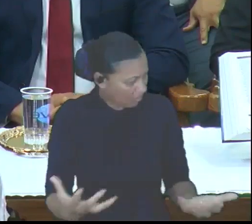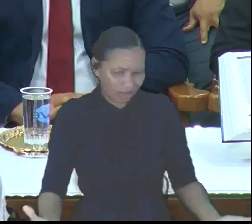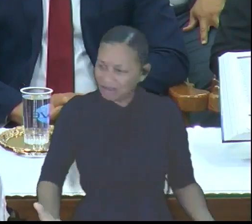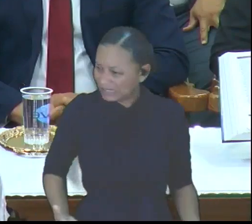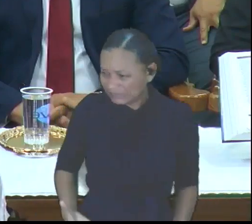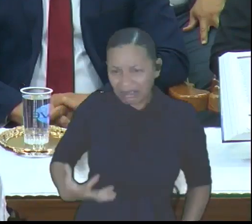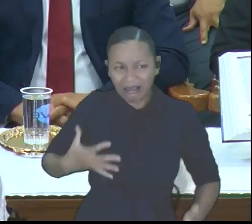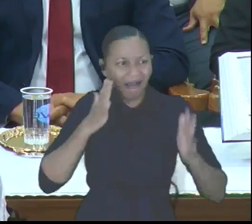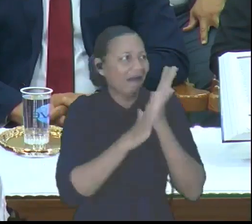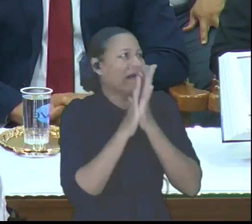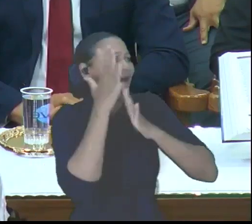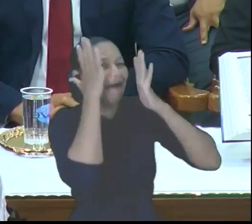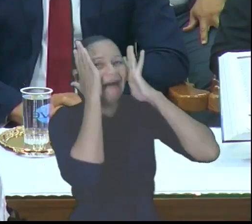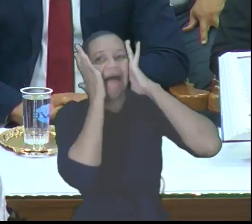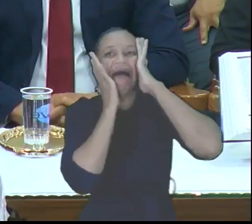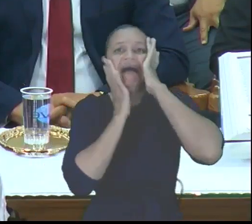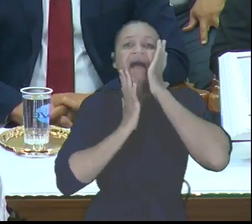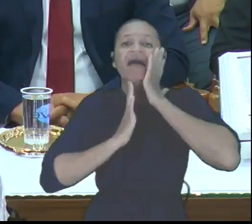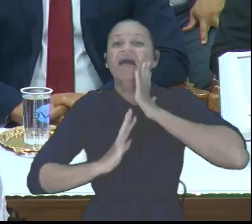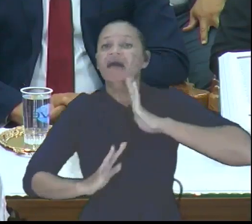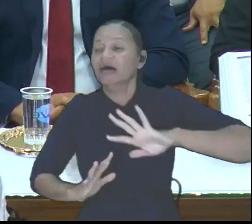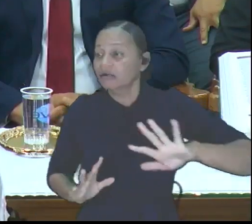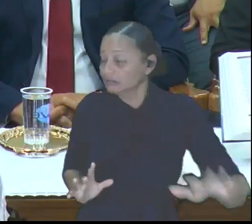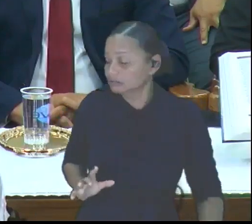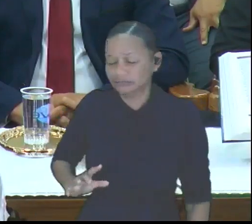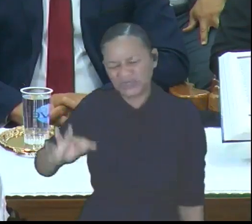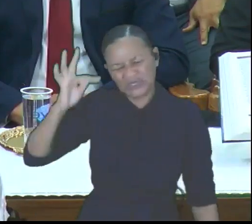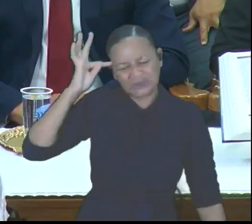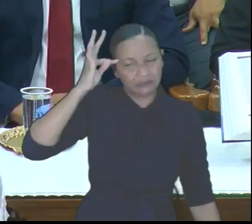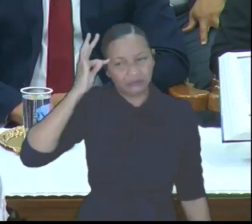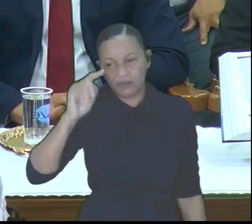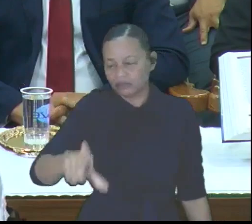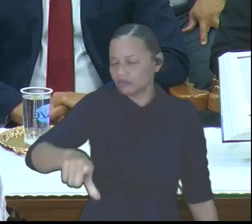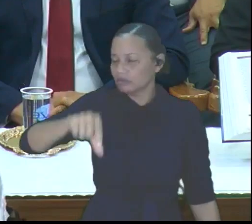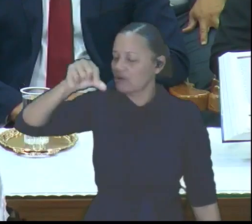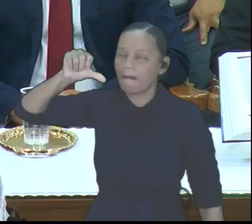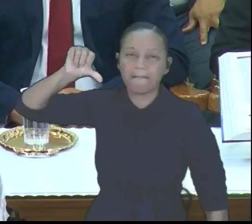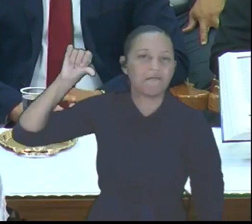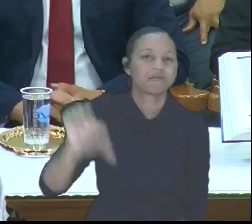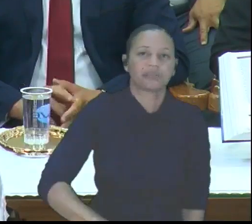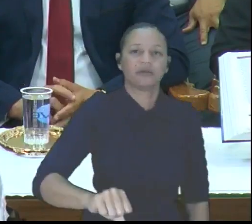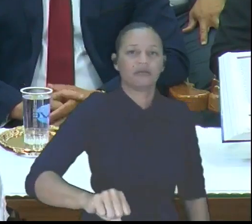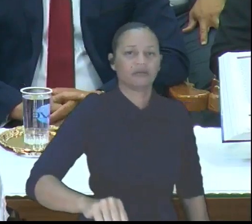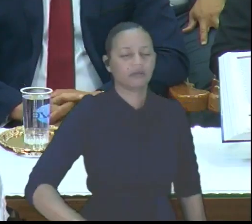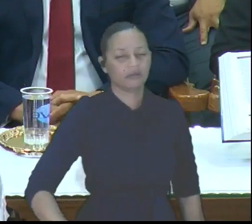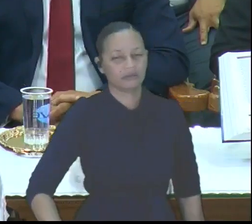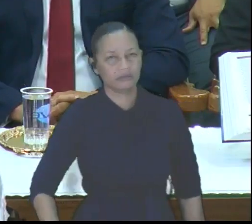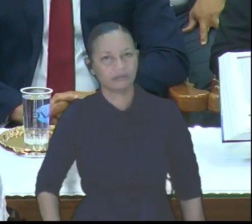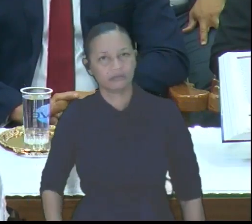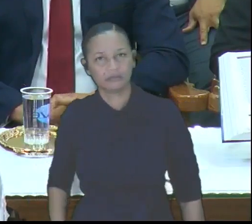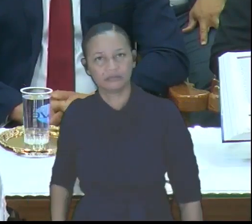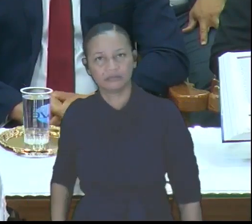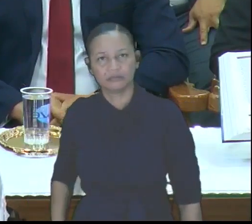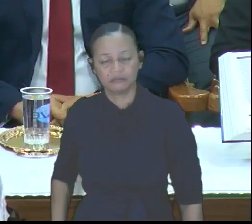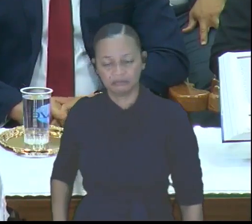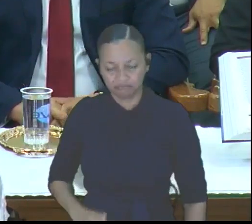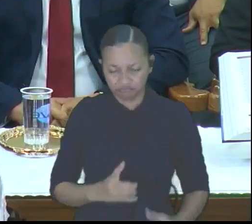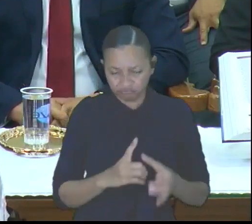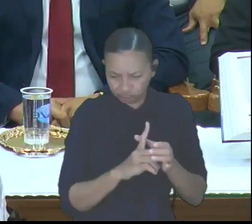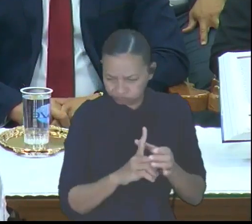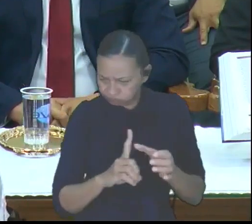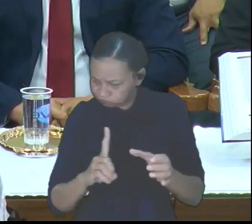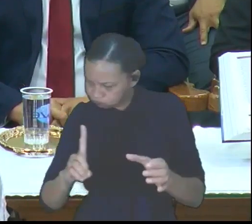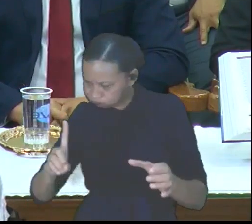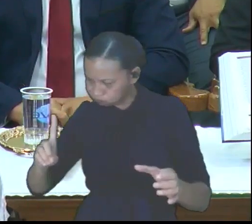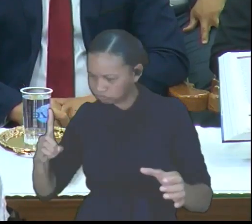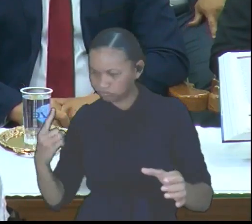do desespero, Tomé tomou a pior atitude que ele poderia tomar. Se isolou.